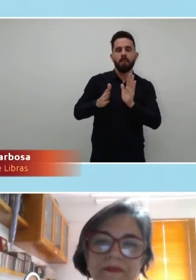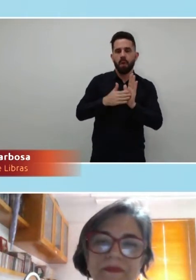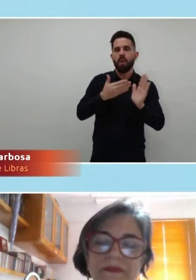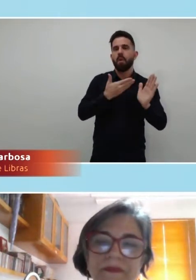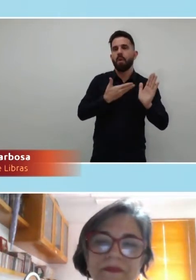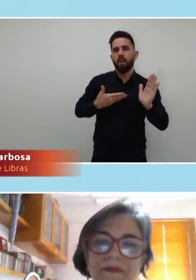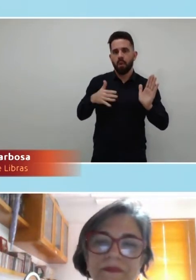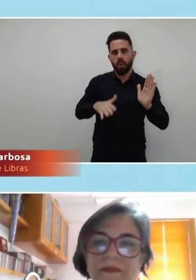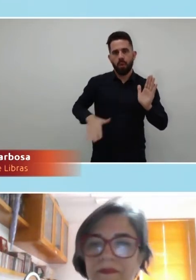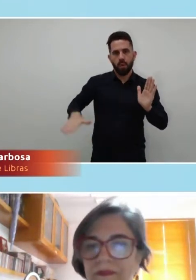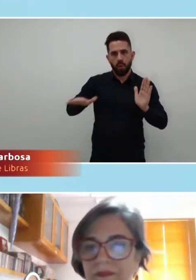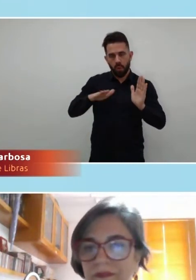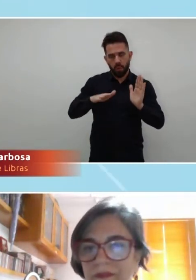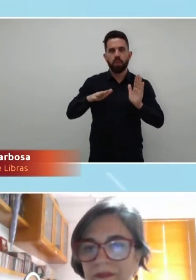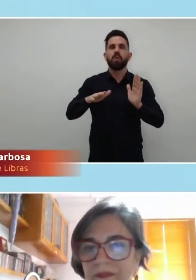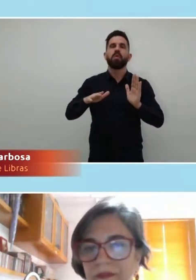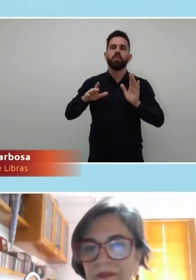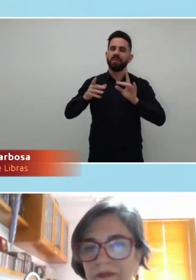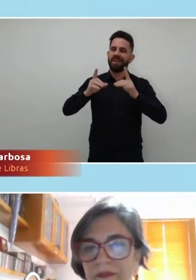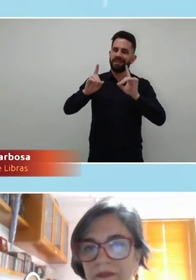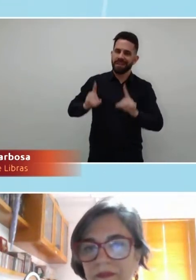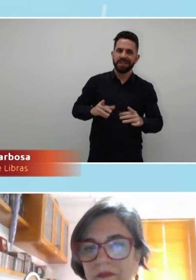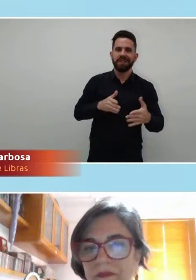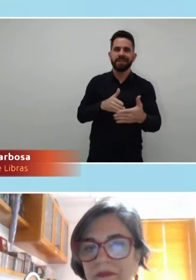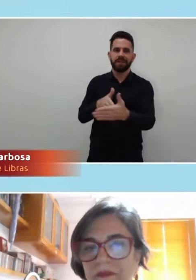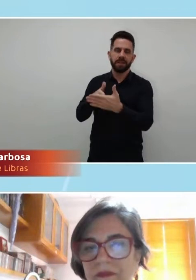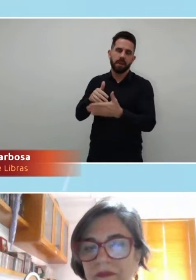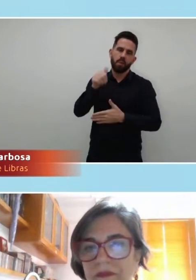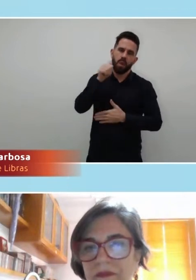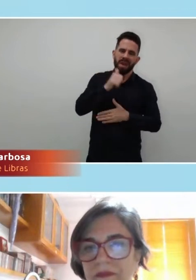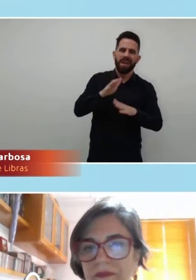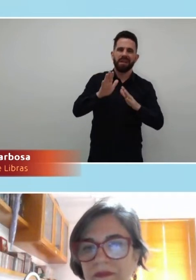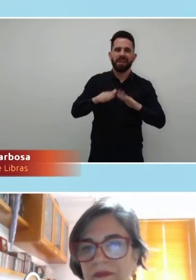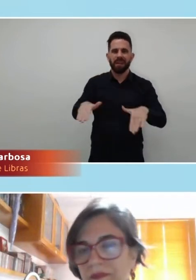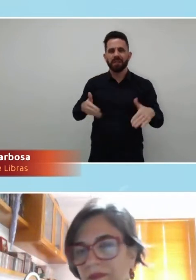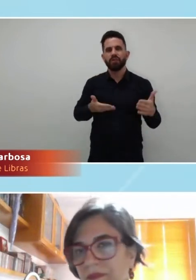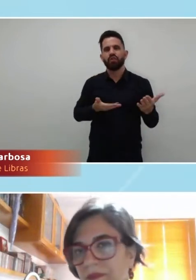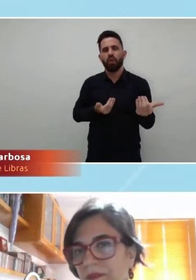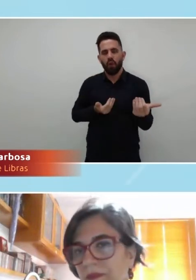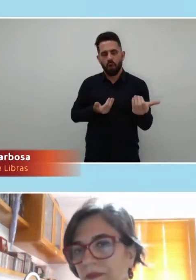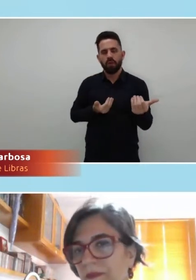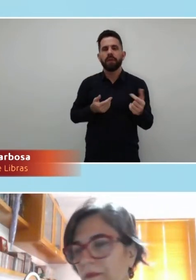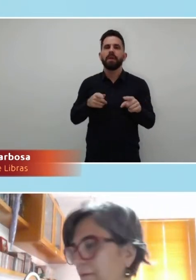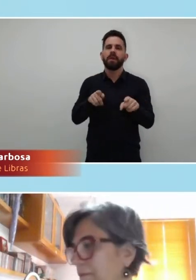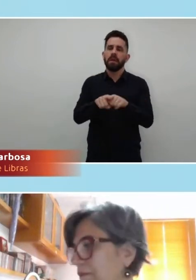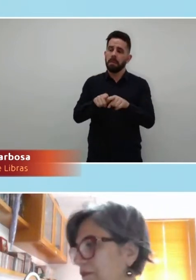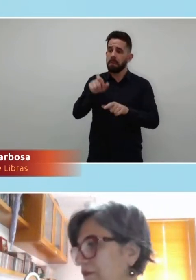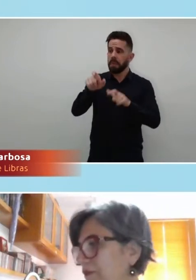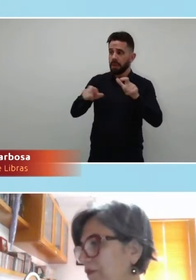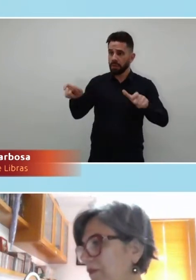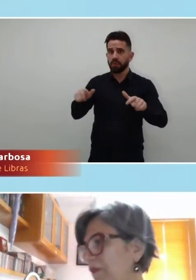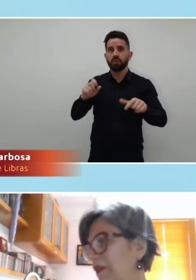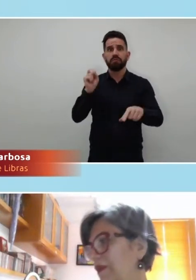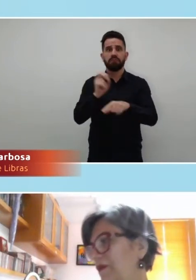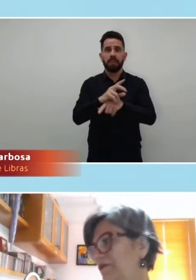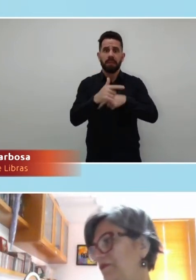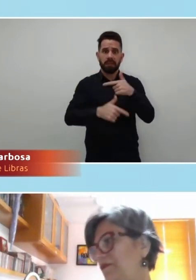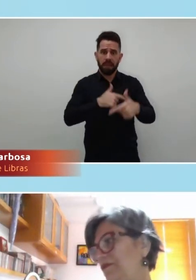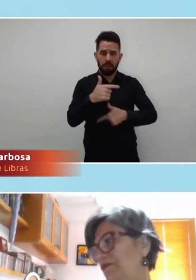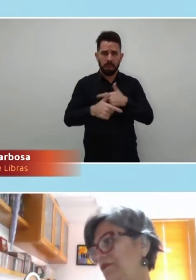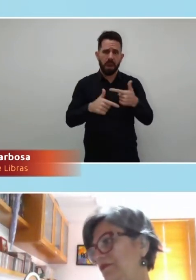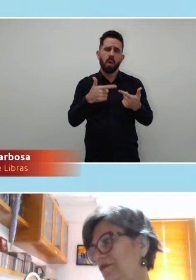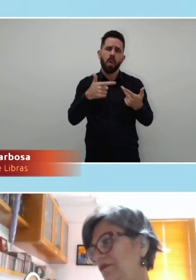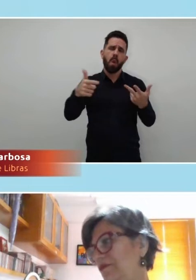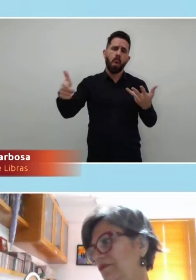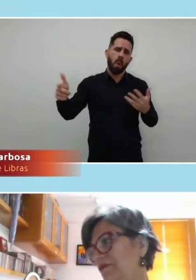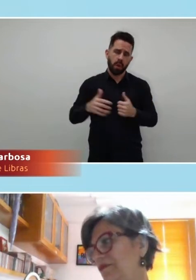com deficiências e outros grupos, como mulheres, crianças e jovens e pessoas em busca de trabalho, entre outras atividades. A sede do